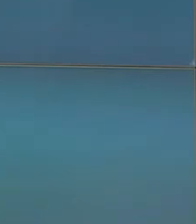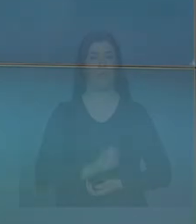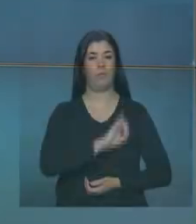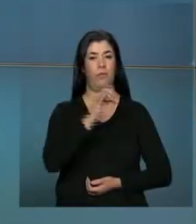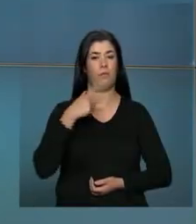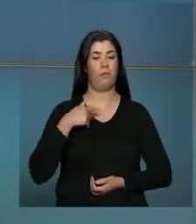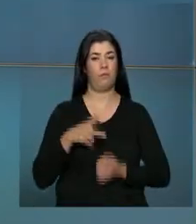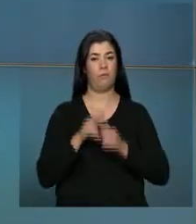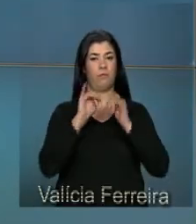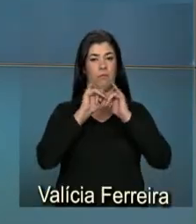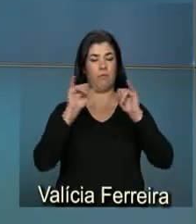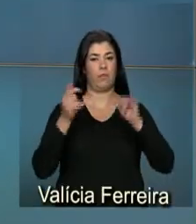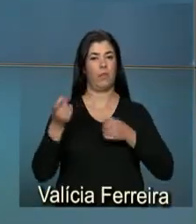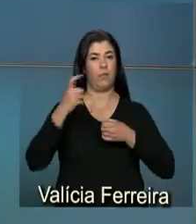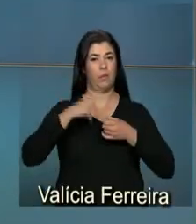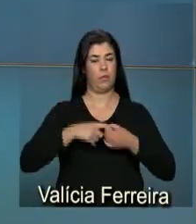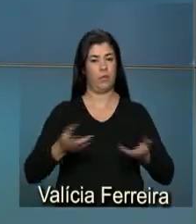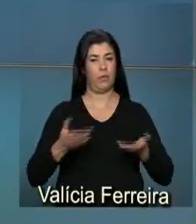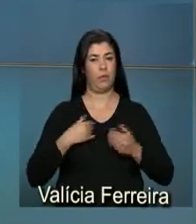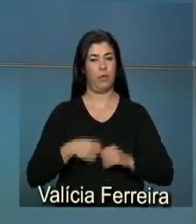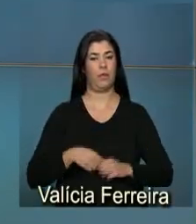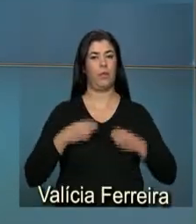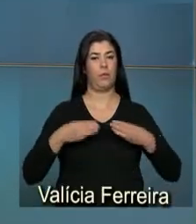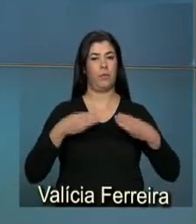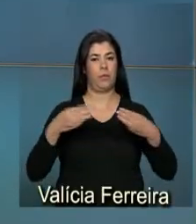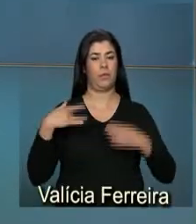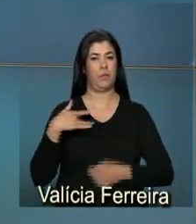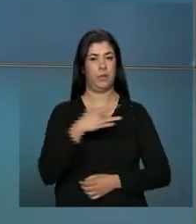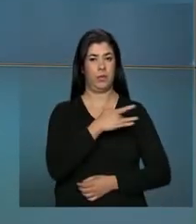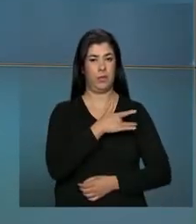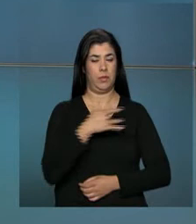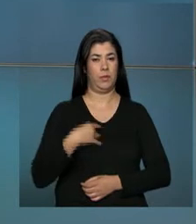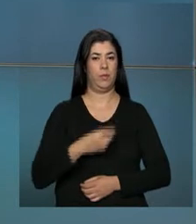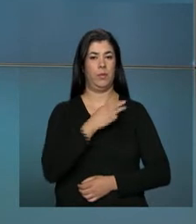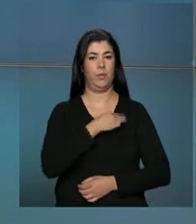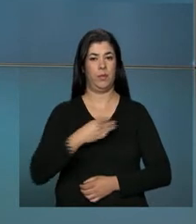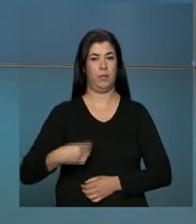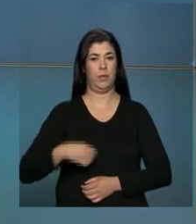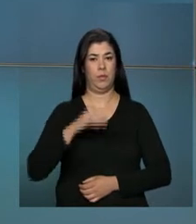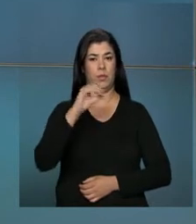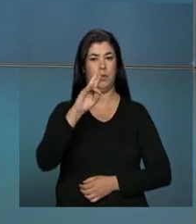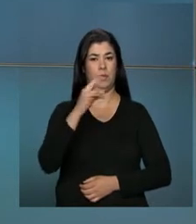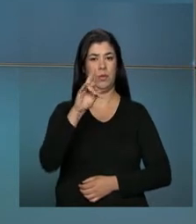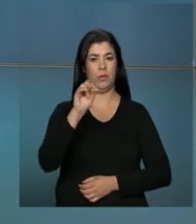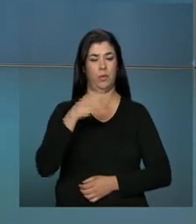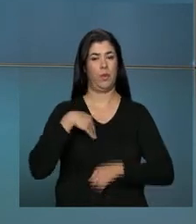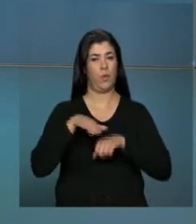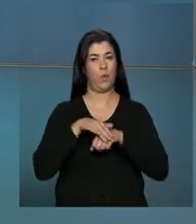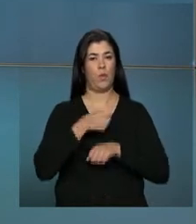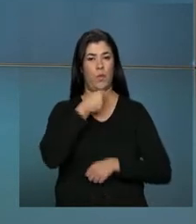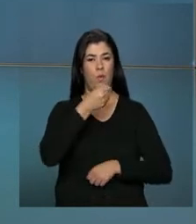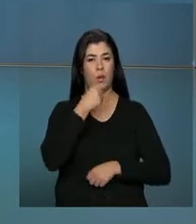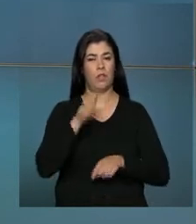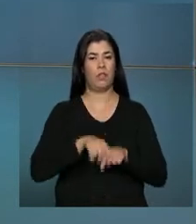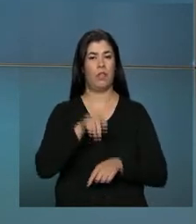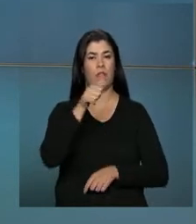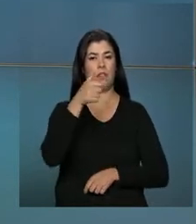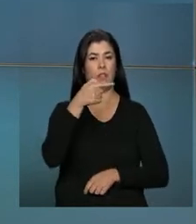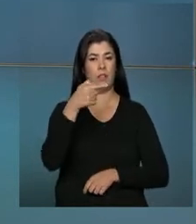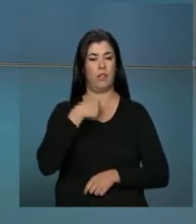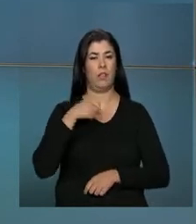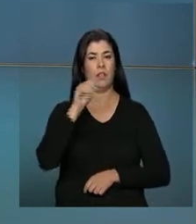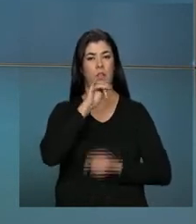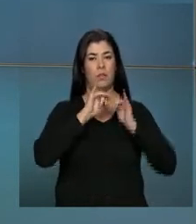Olá, interrompemos a programação para voltar ao vivo ao Ministério da Saúde. O ministro Arthur Chiouro fala agora aos jornalistas sobre a 17ª